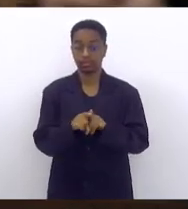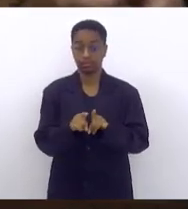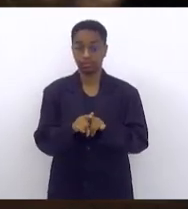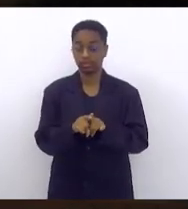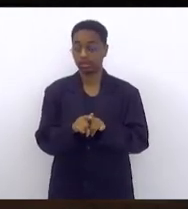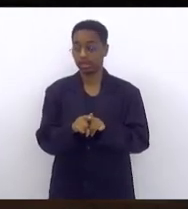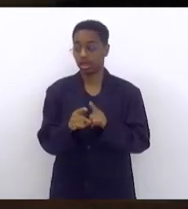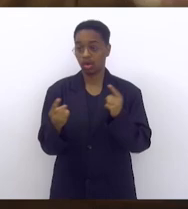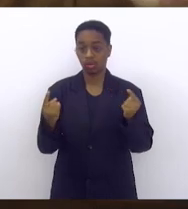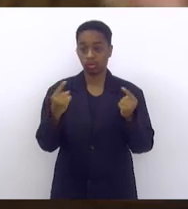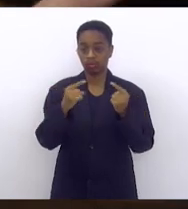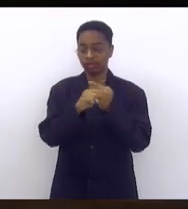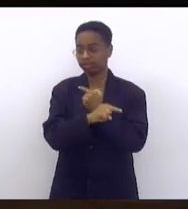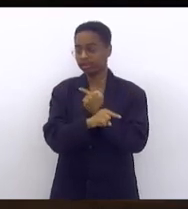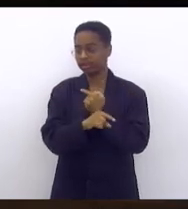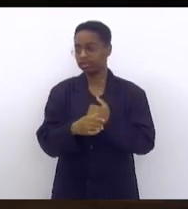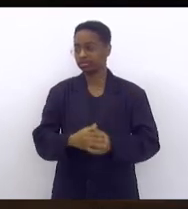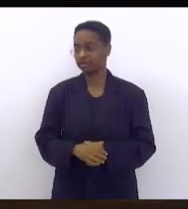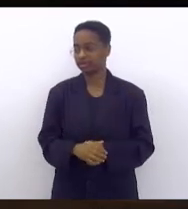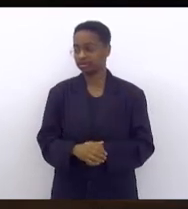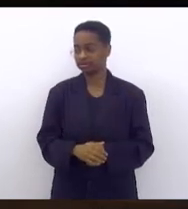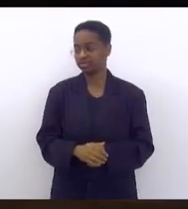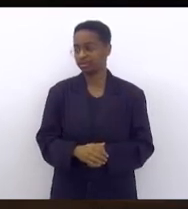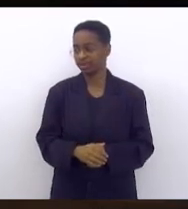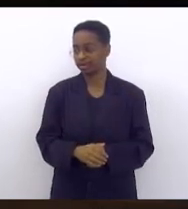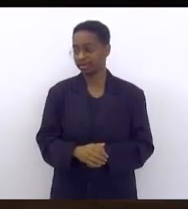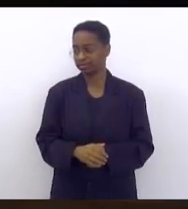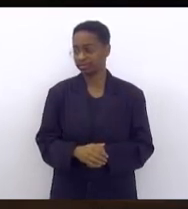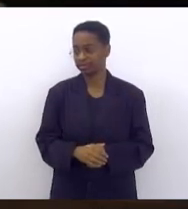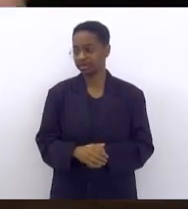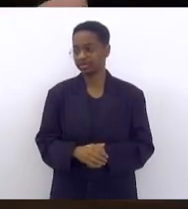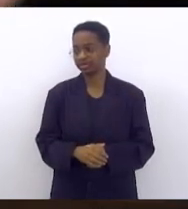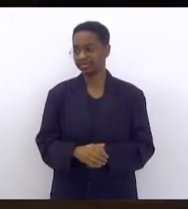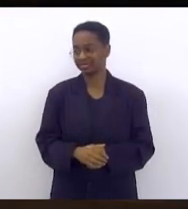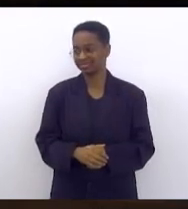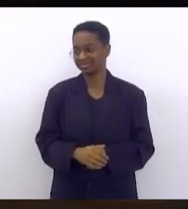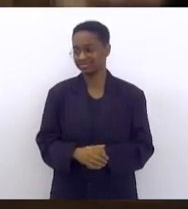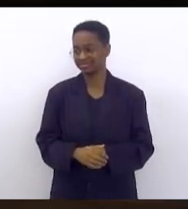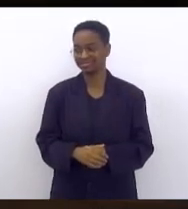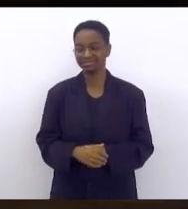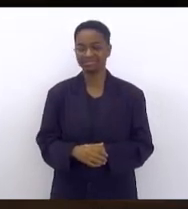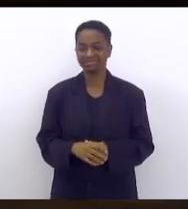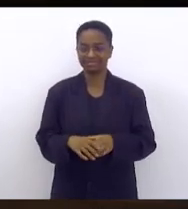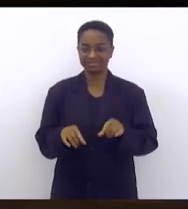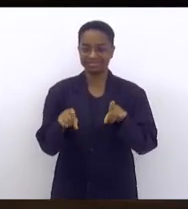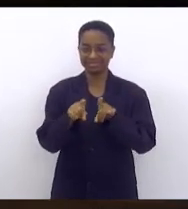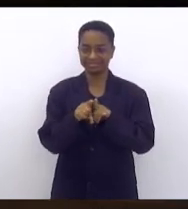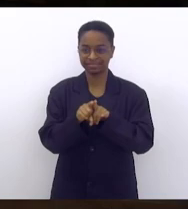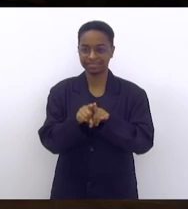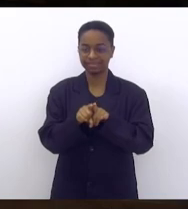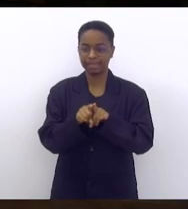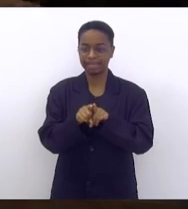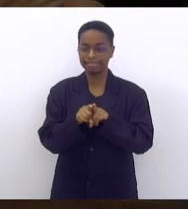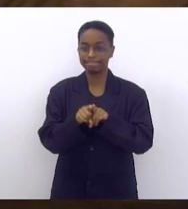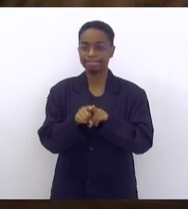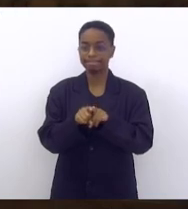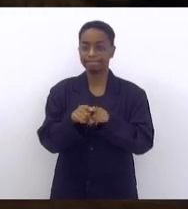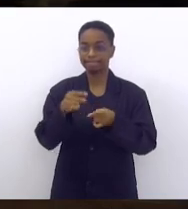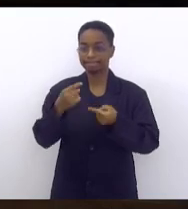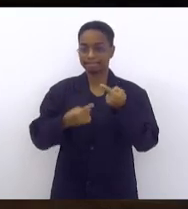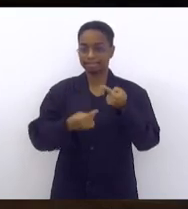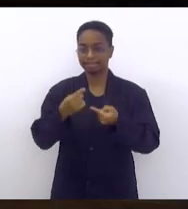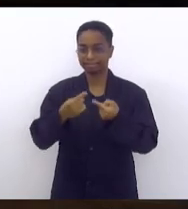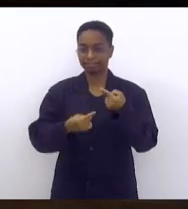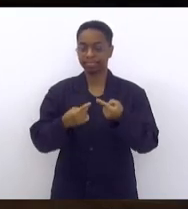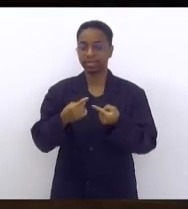é um instrumento de gestão que vai permitir ao Estado ter um controle melhor das ações como um todo. Né? E aí, Mário, e eu conheço o